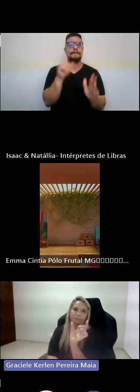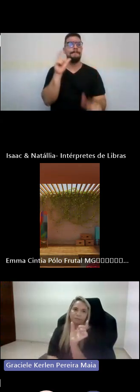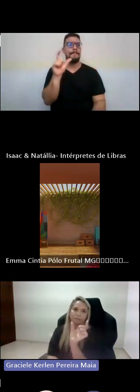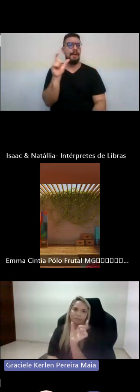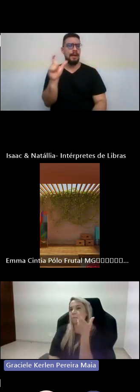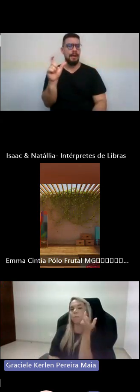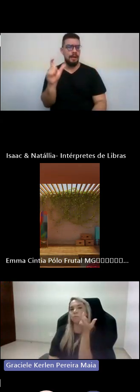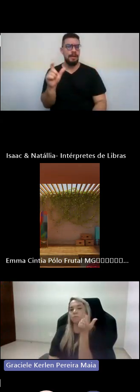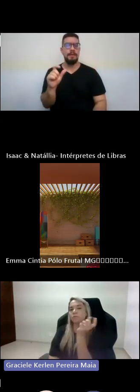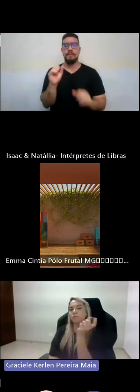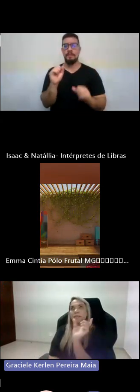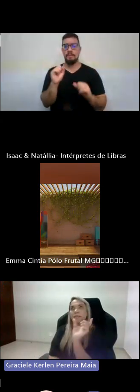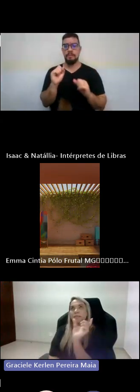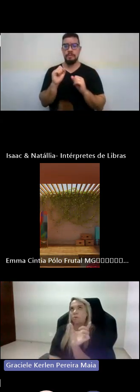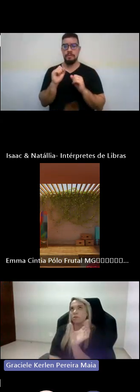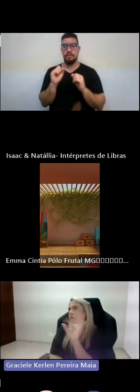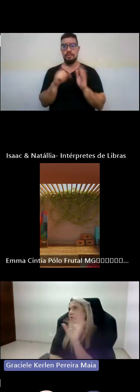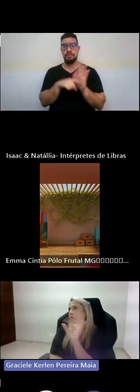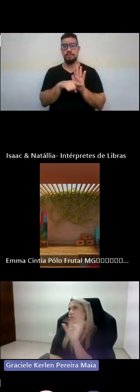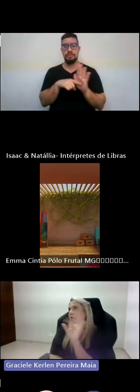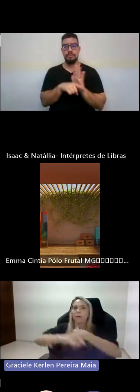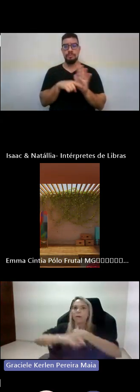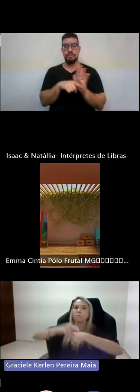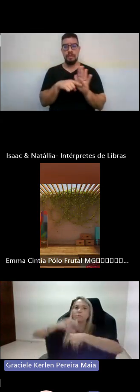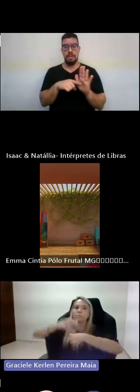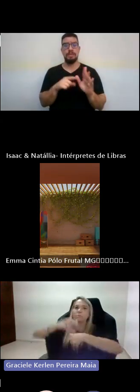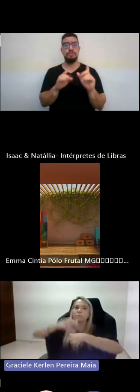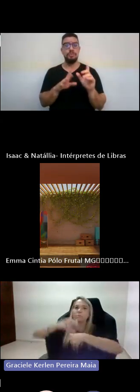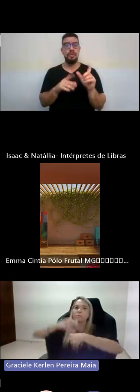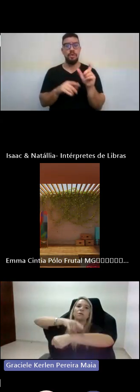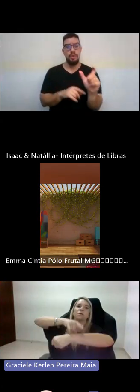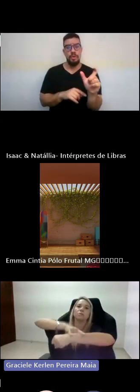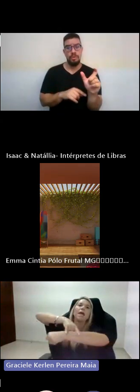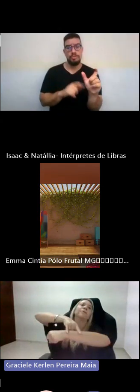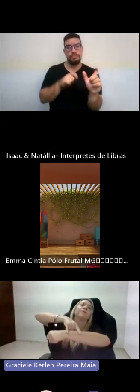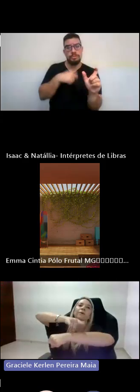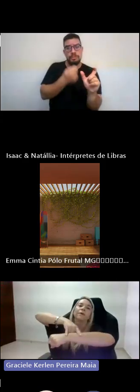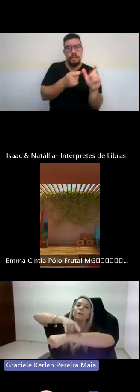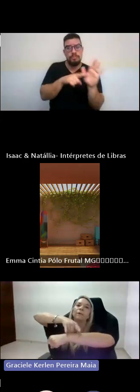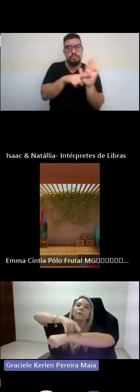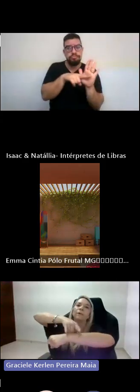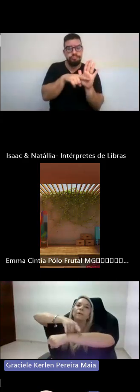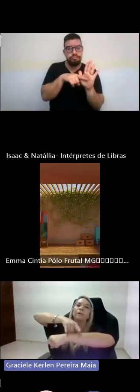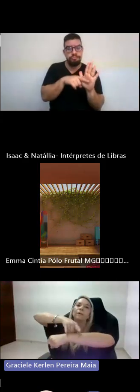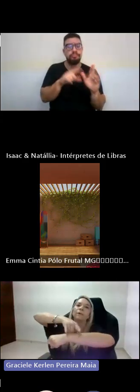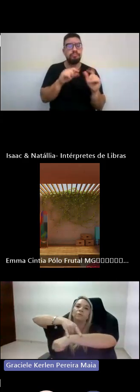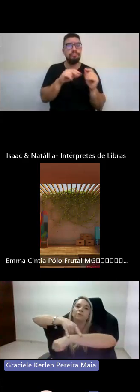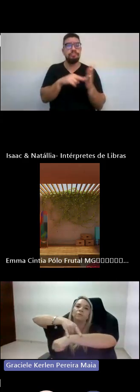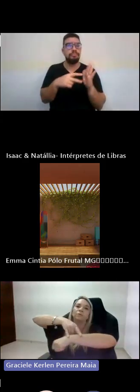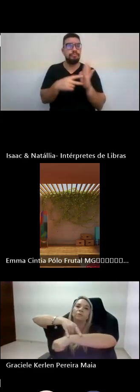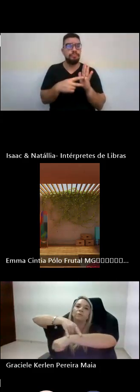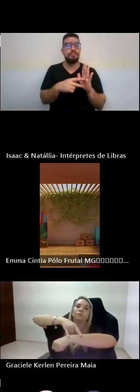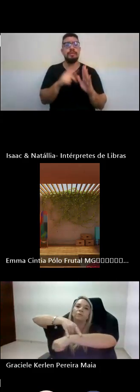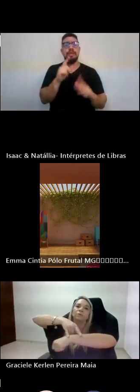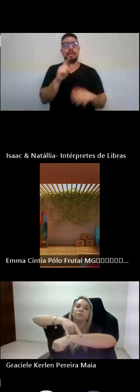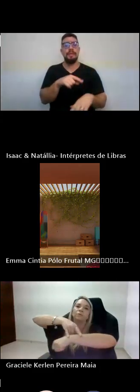estudada isoladamente. Eu posso pegar um sinal e estudar ele isolado. Eu pego um sinal e estudo um sinal de banheiro. Pronto.